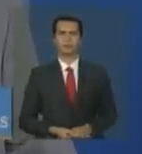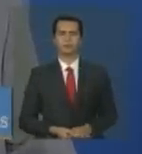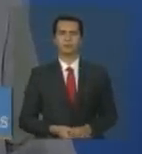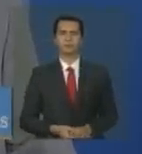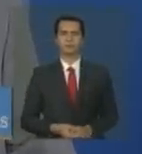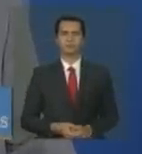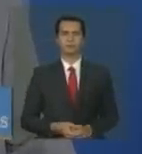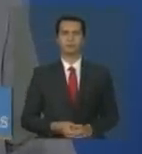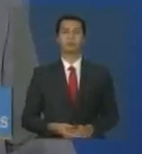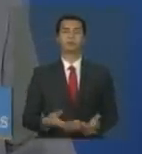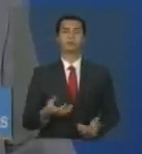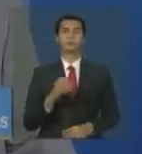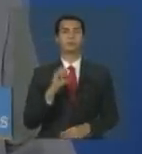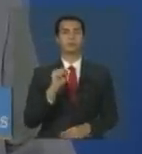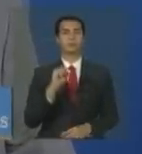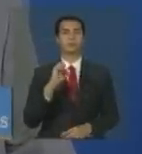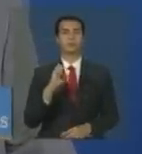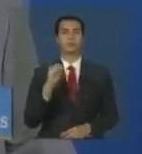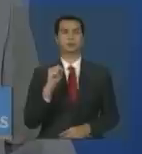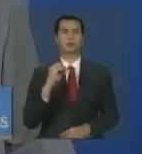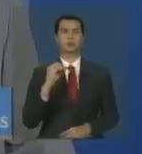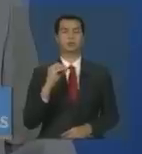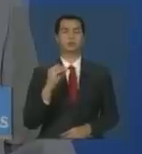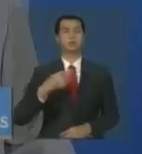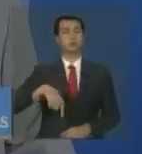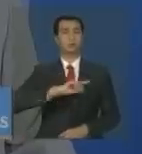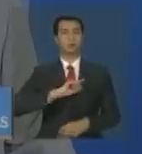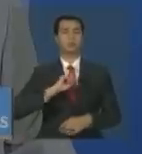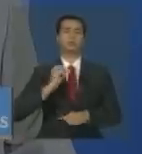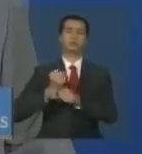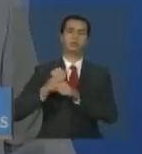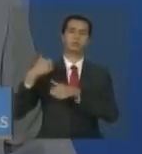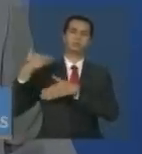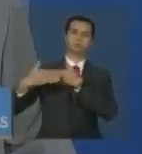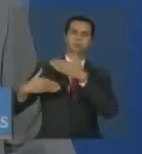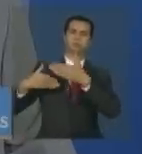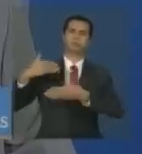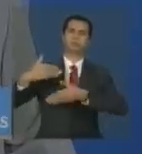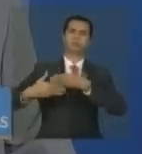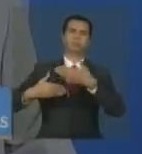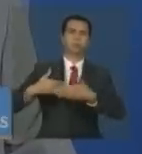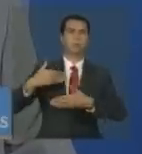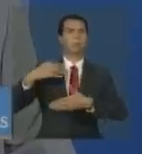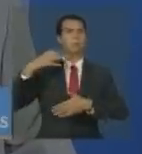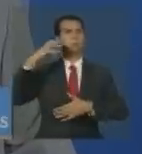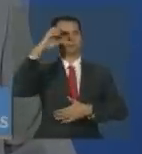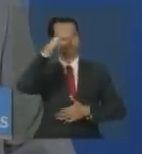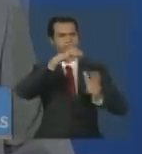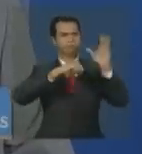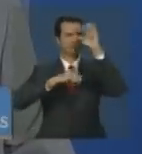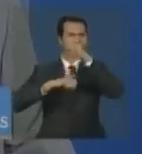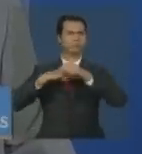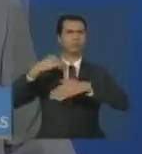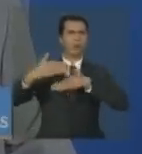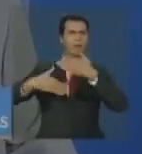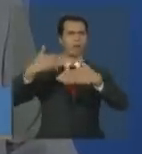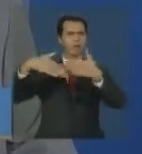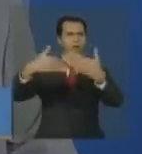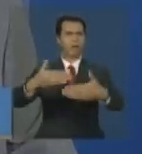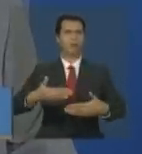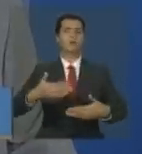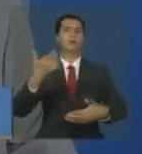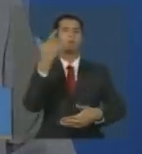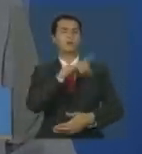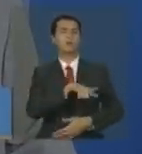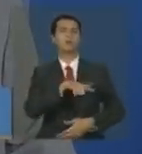aí amadurecendo ao longo destes anos, né, ele foi se complexificando um pouco também, inclusive do ponto de vista tecnológico, né?